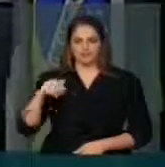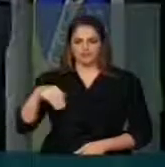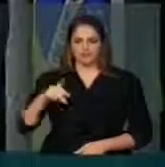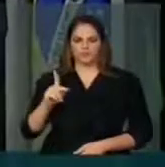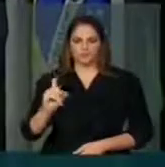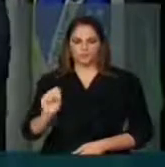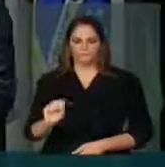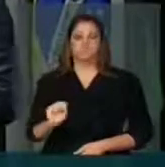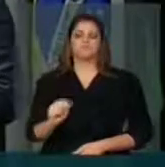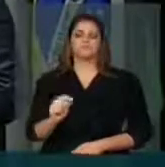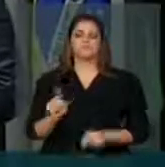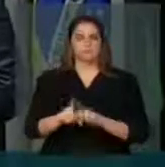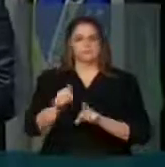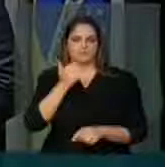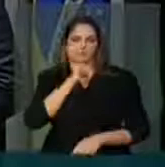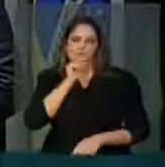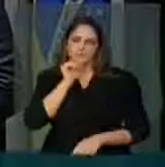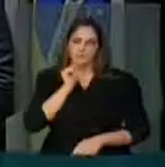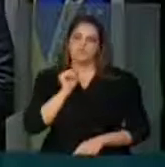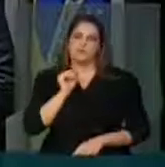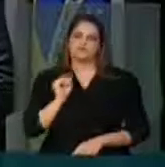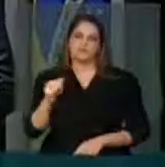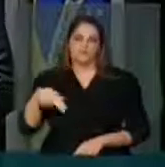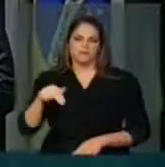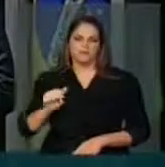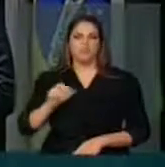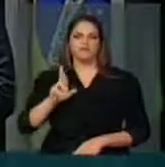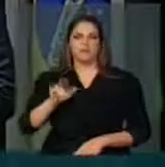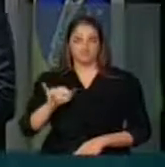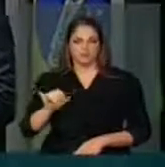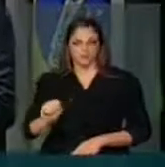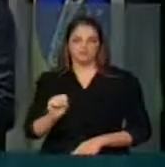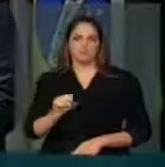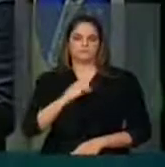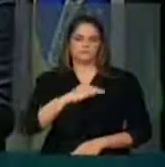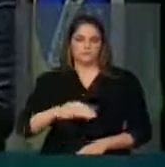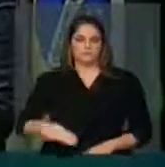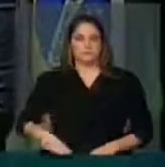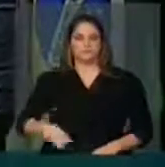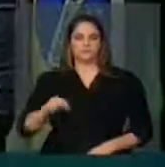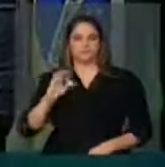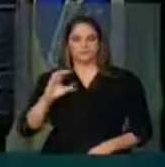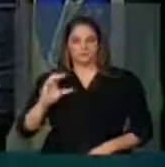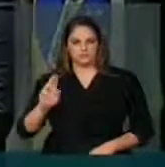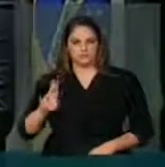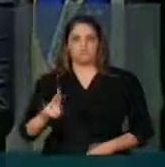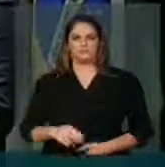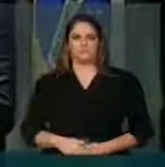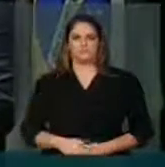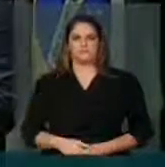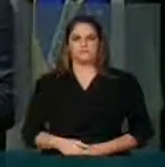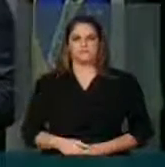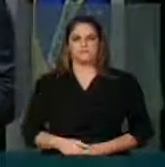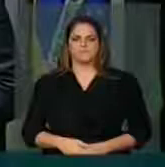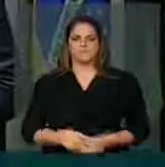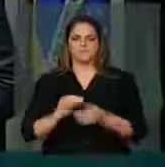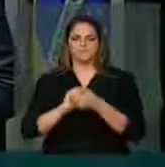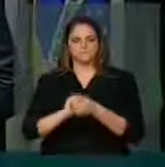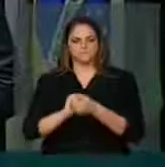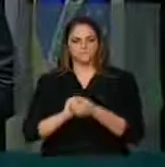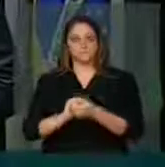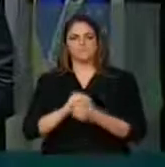na mãe do homenageado, dona Ana Reis, nossa ministra do Tribunal de Contas da União. Cumprimentando